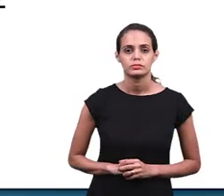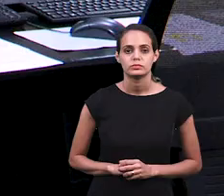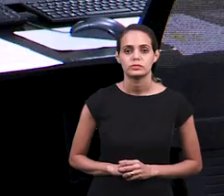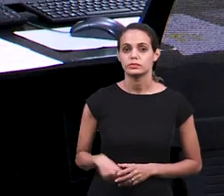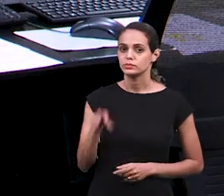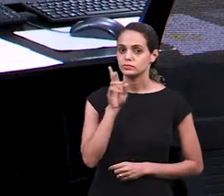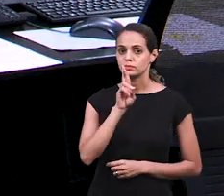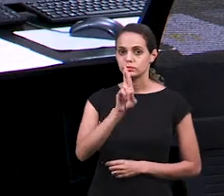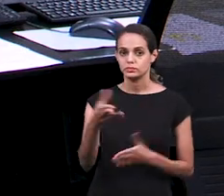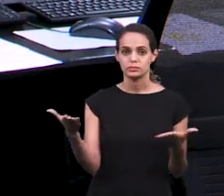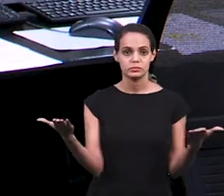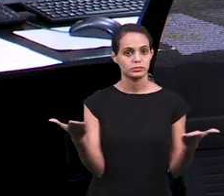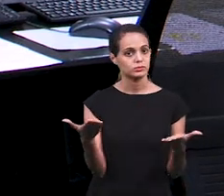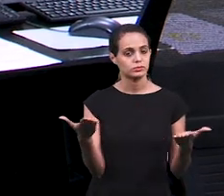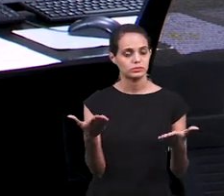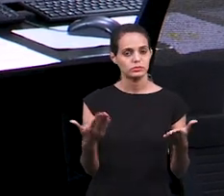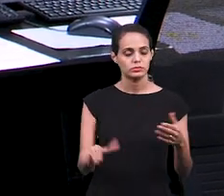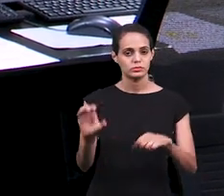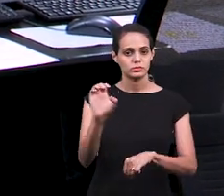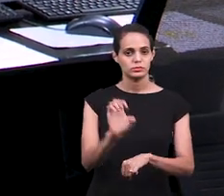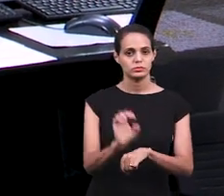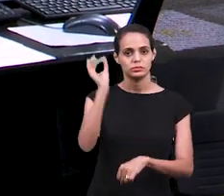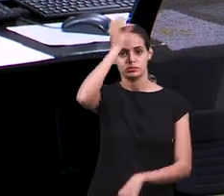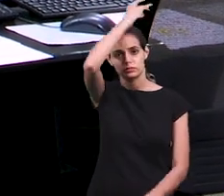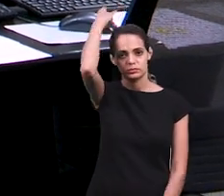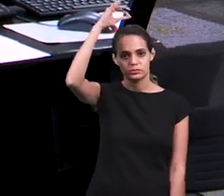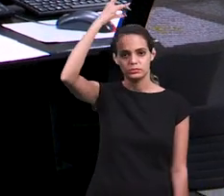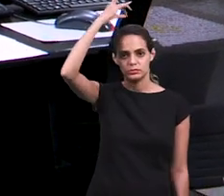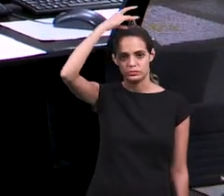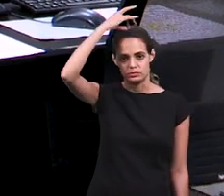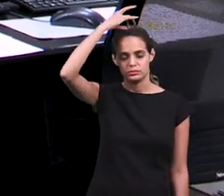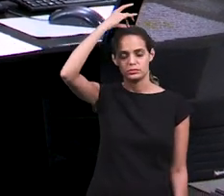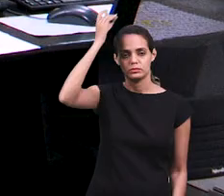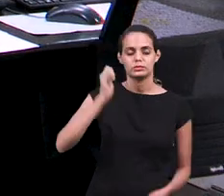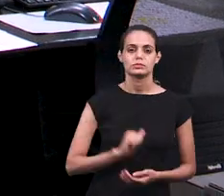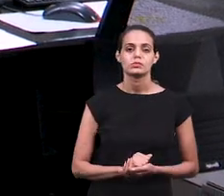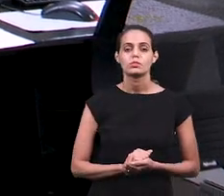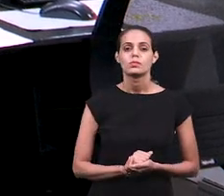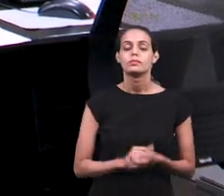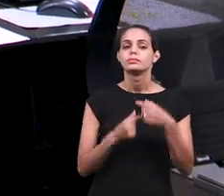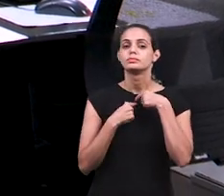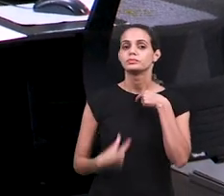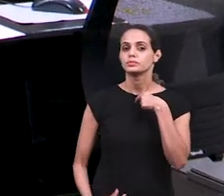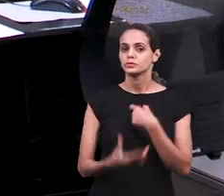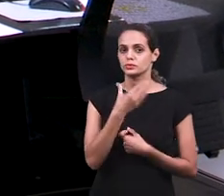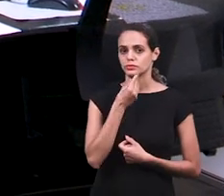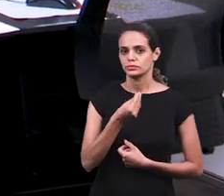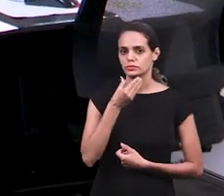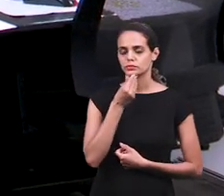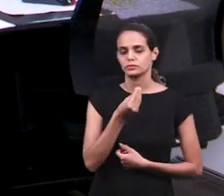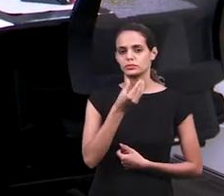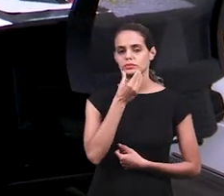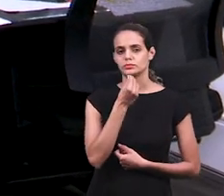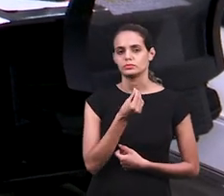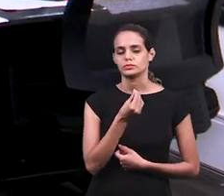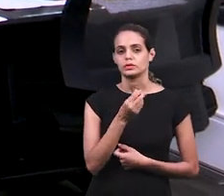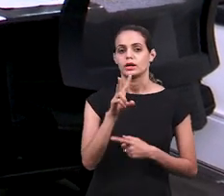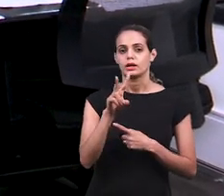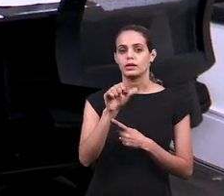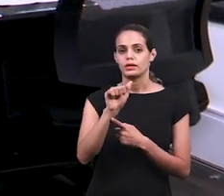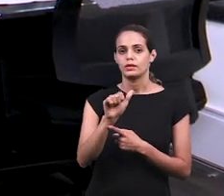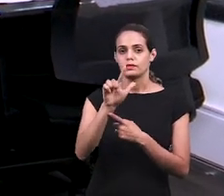8. Essa resposta, ela virá do estado do Espírito Santo, e quem vai responder é um obreiro, o nosso